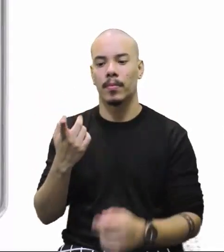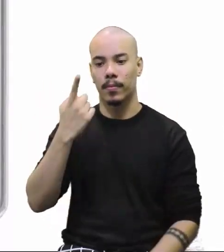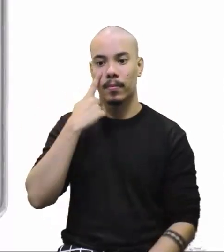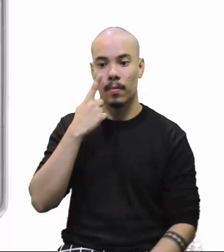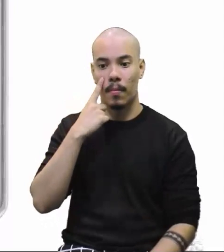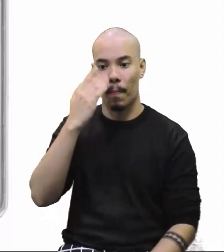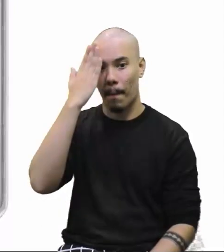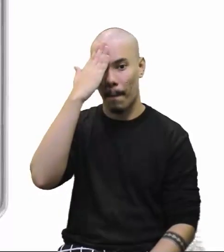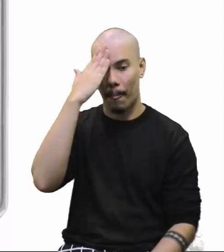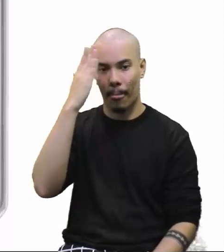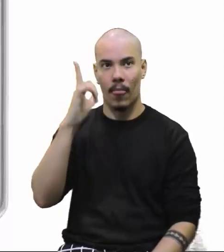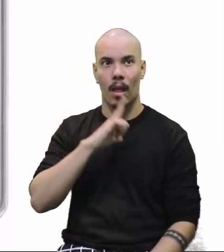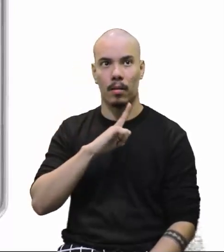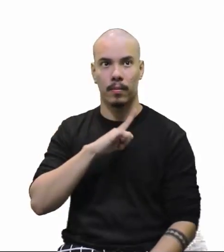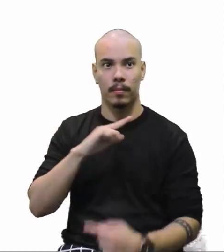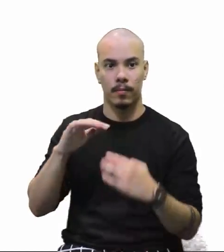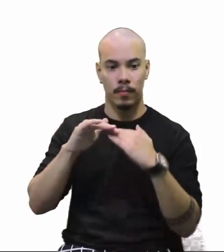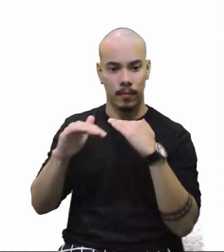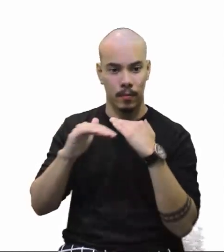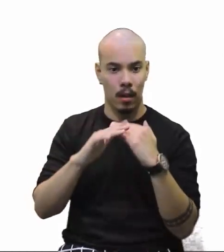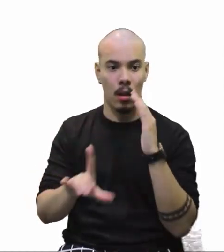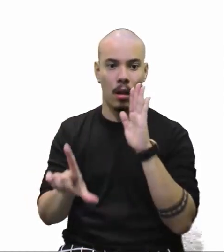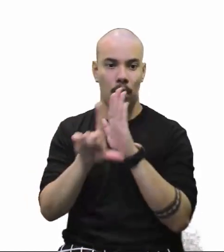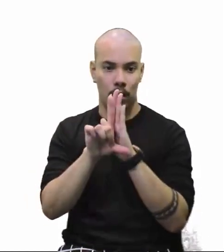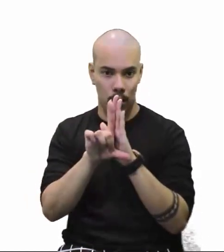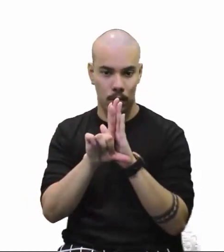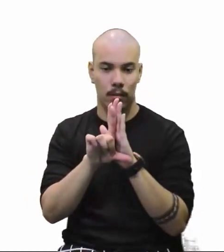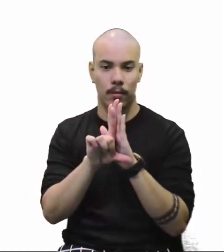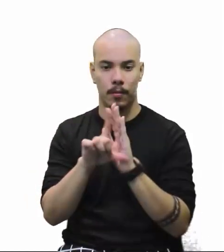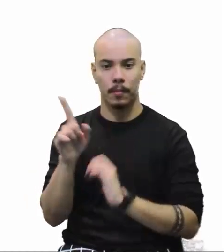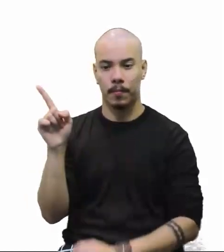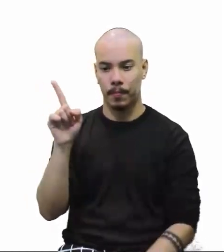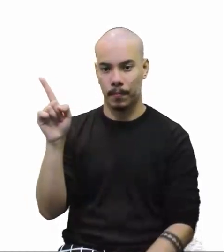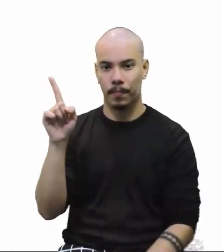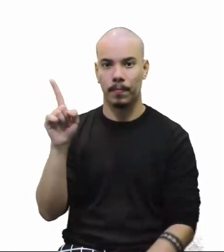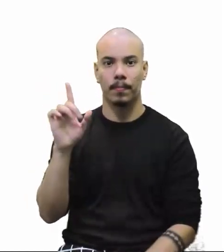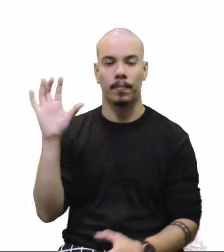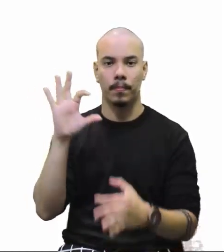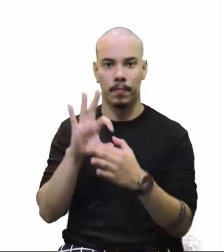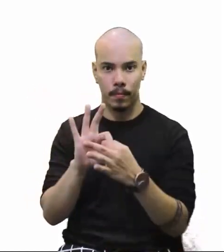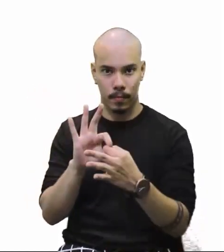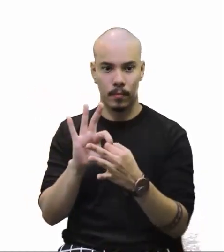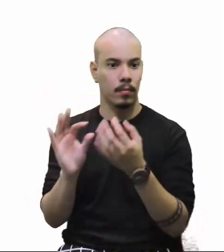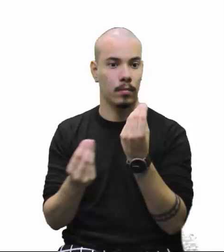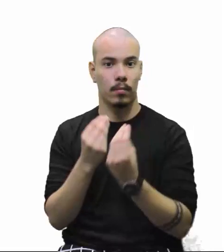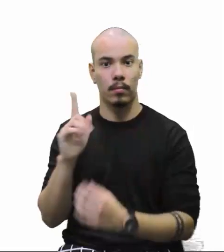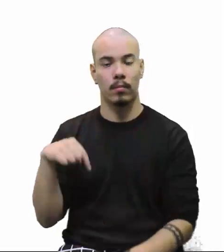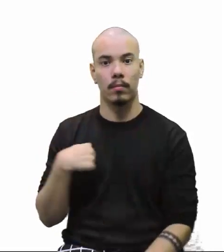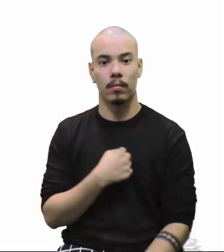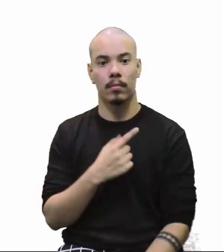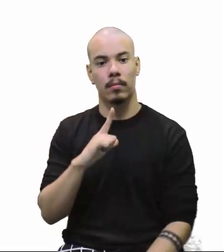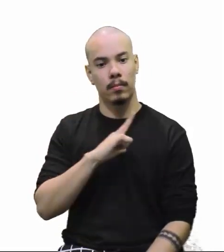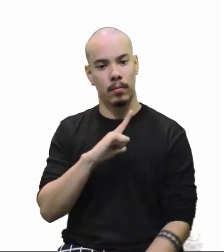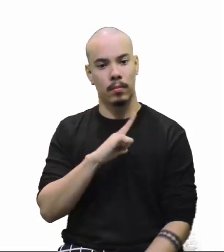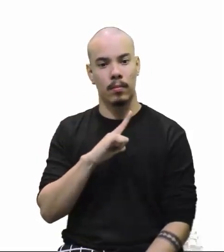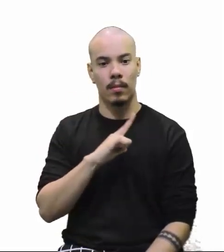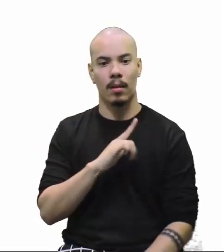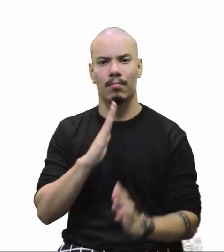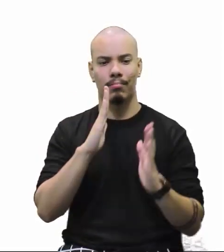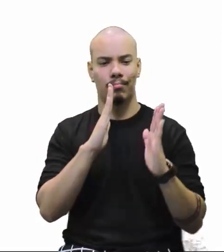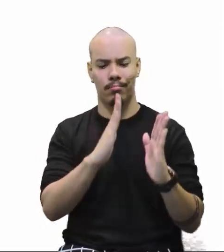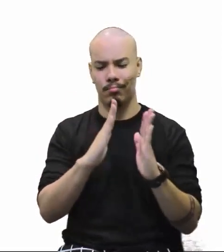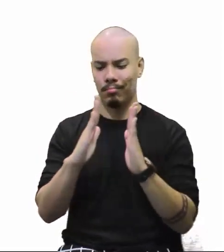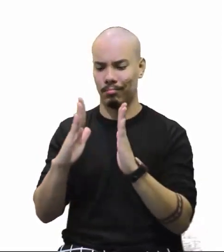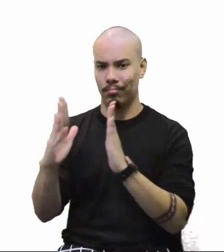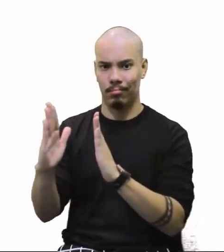de resistores em série em paralelo, lei de Kirchhoff, né? Vamos lá, associação de resistores. Nós vamos ter em série. O que é série?